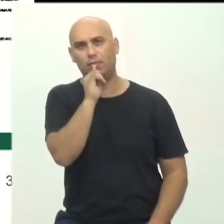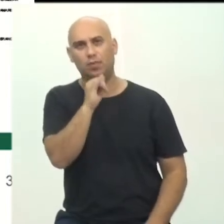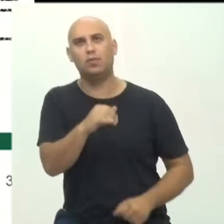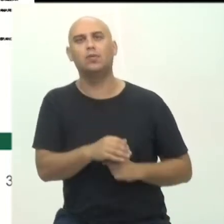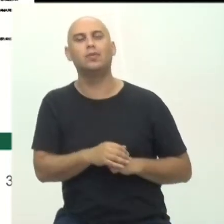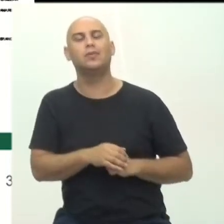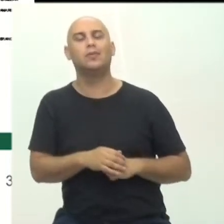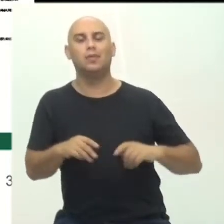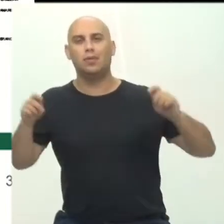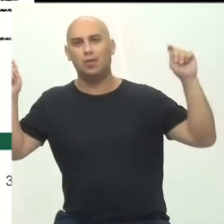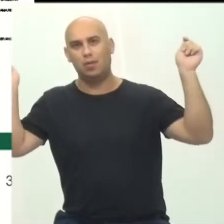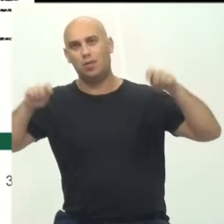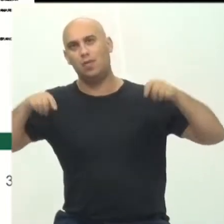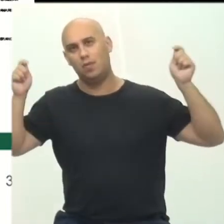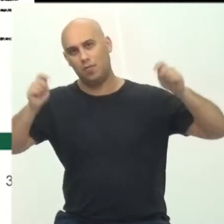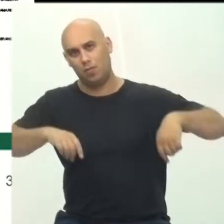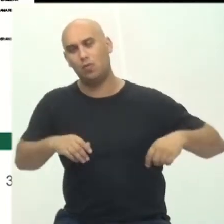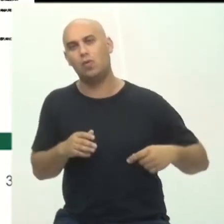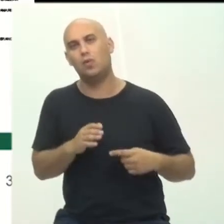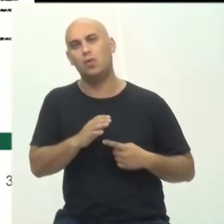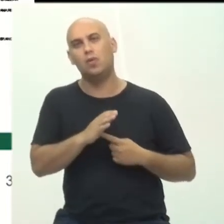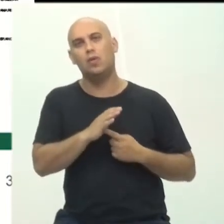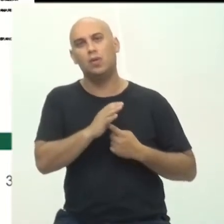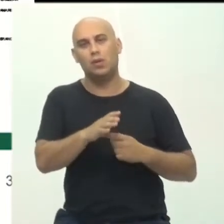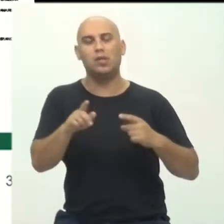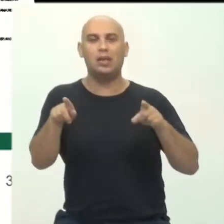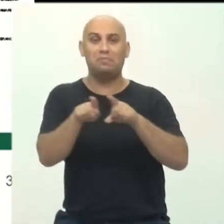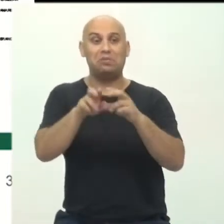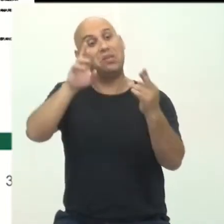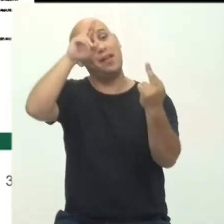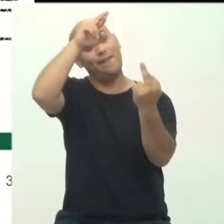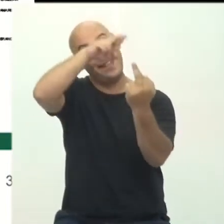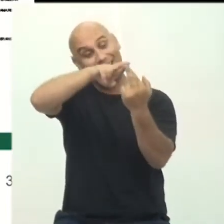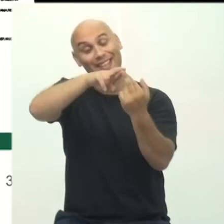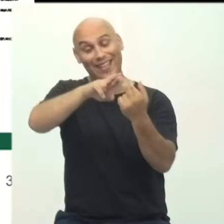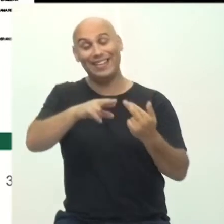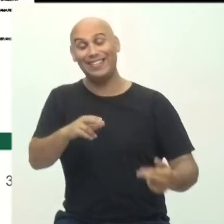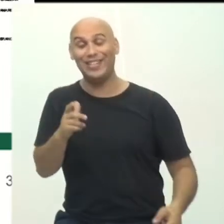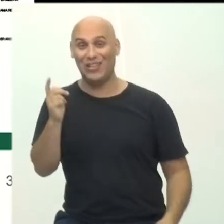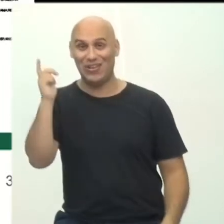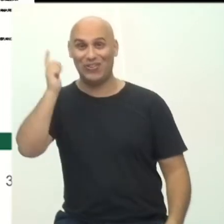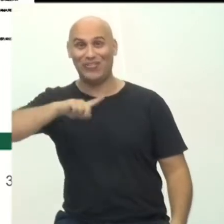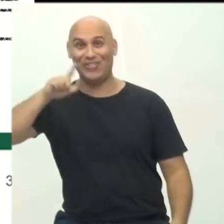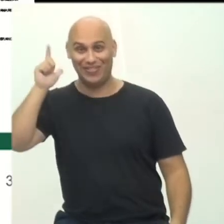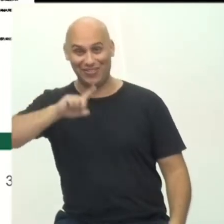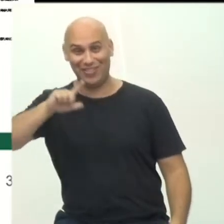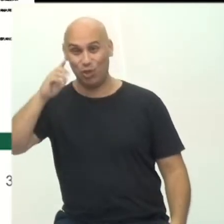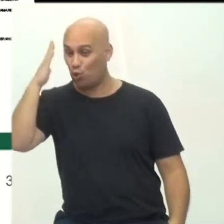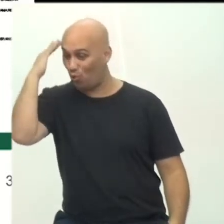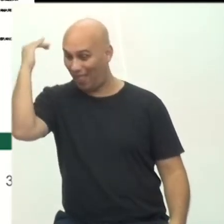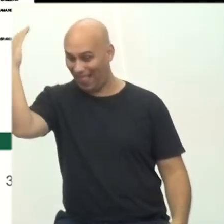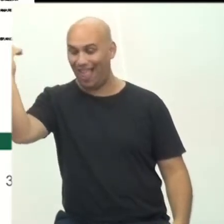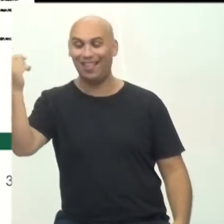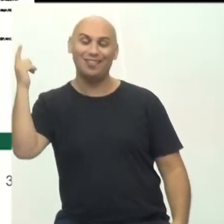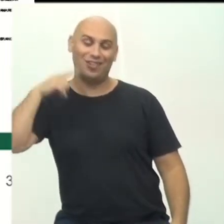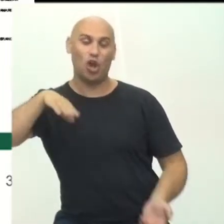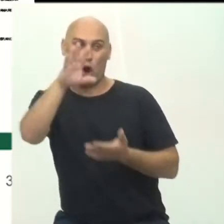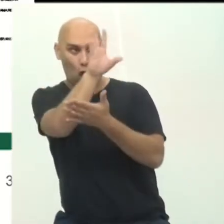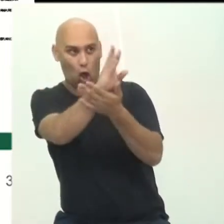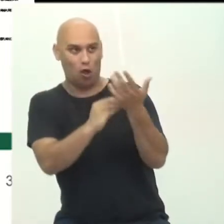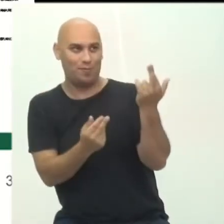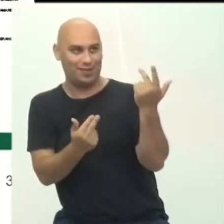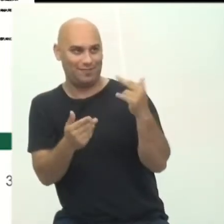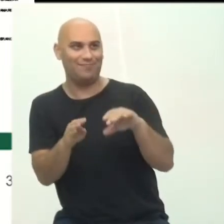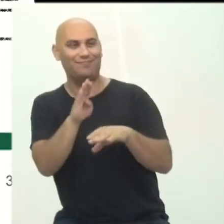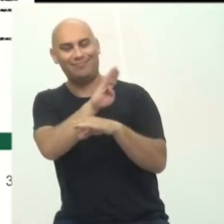dessa forma também a gente viu de referências que funcionou. Então, foi por isso a nossa escolha, na verdade, a nossa contribuição